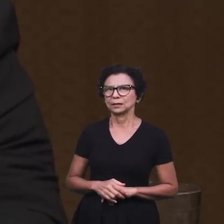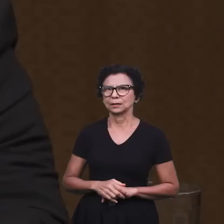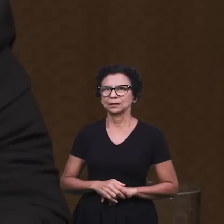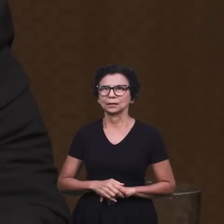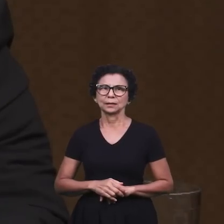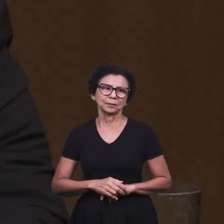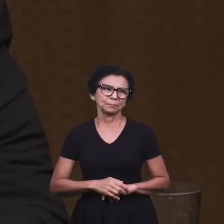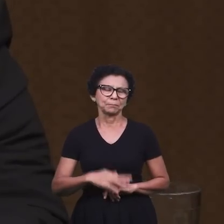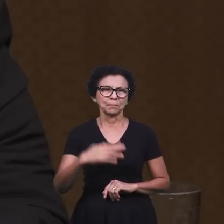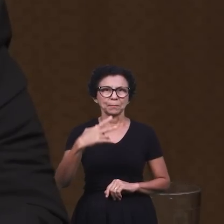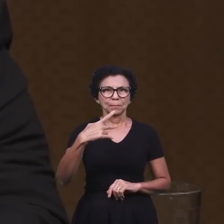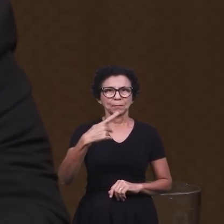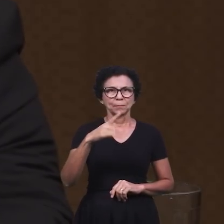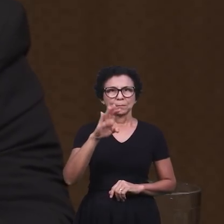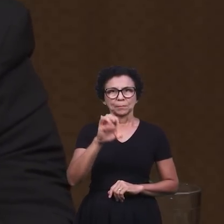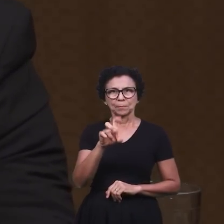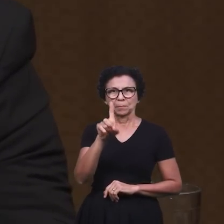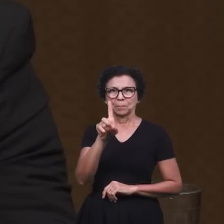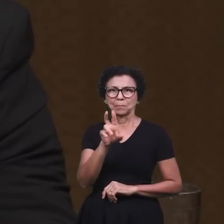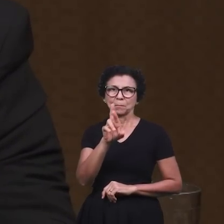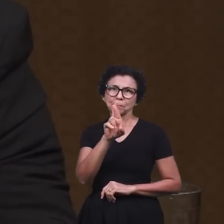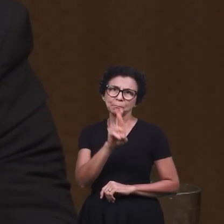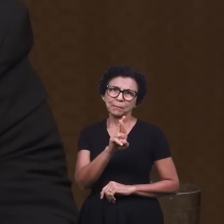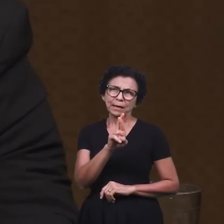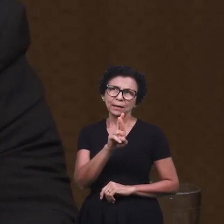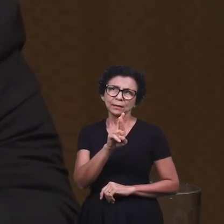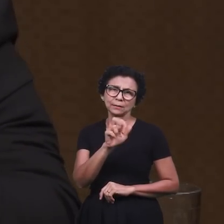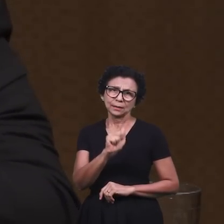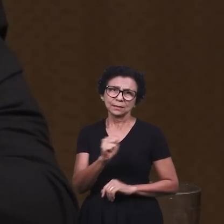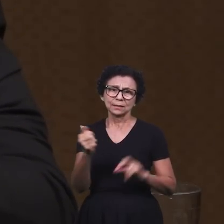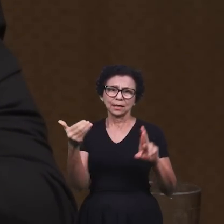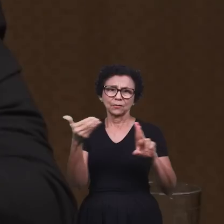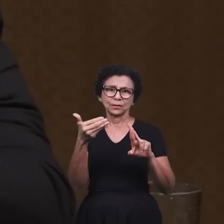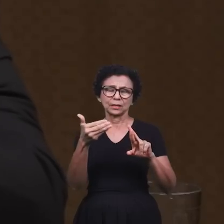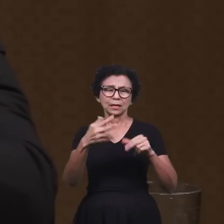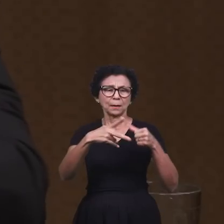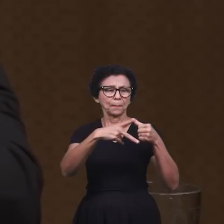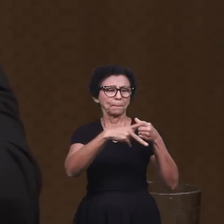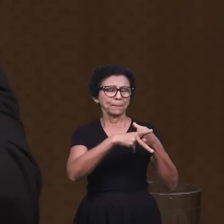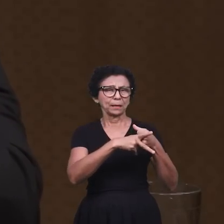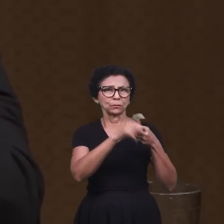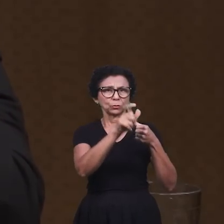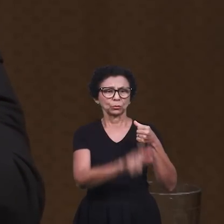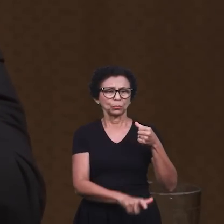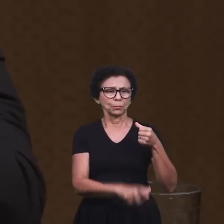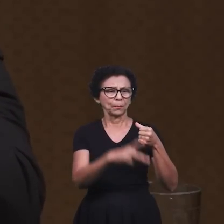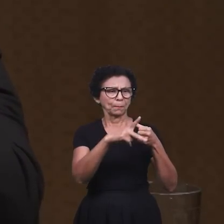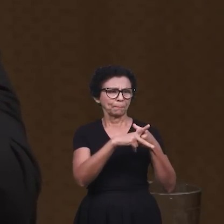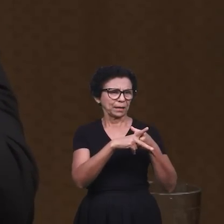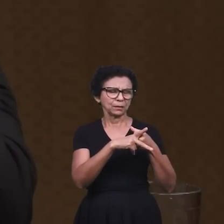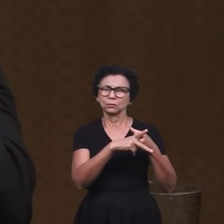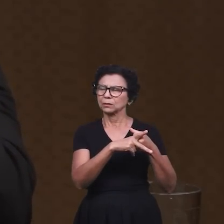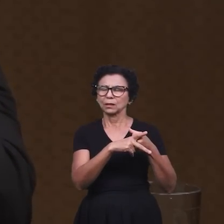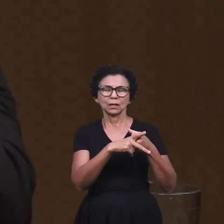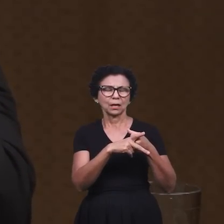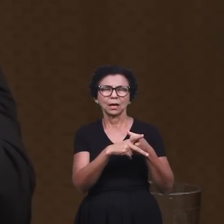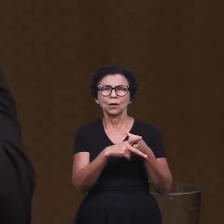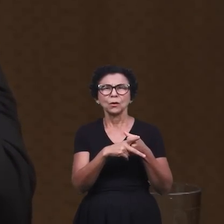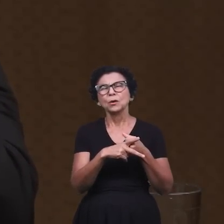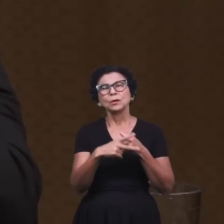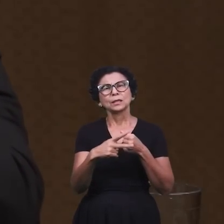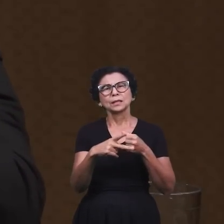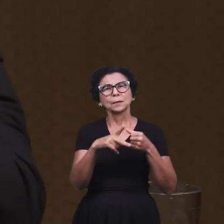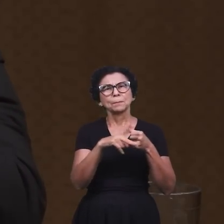Pedro, mas há aqui palavras distintas, né? Pois eu te digo que tu és Pedro. Pedro é fragmento de rocha,